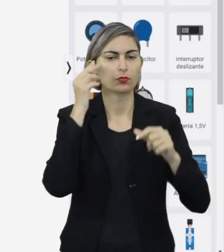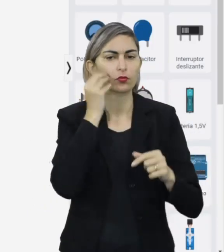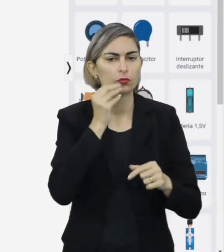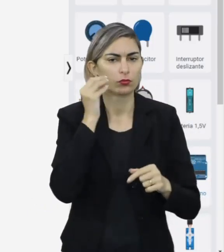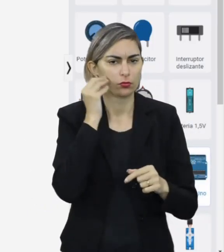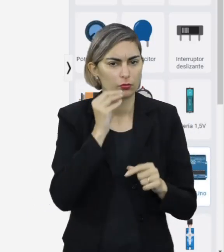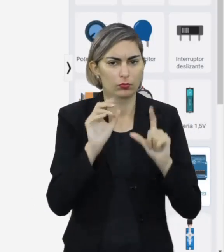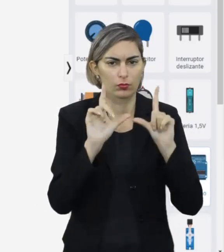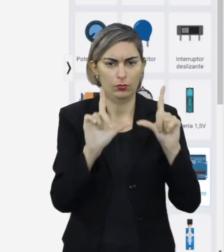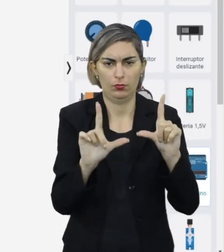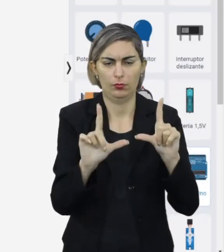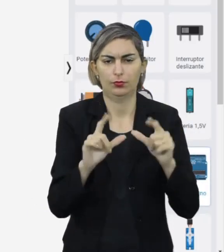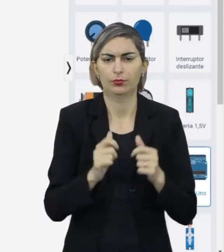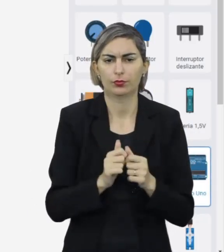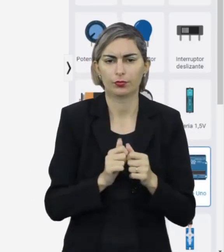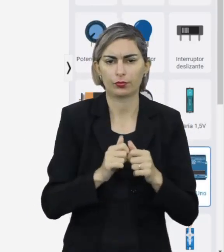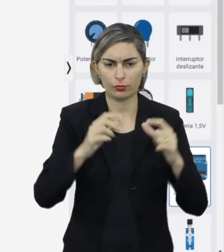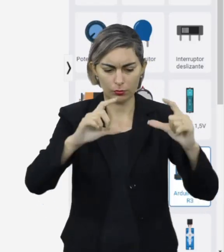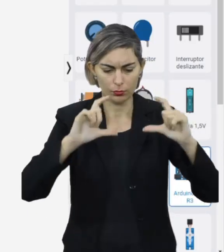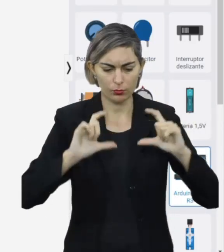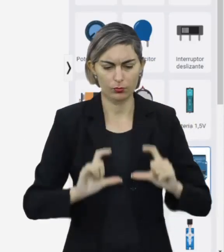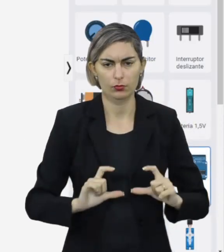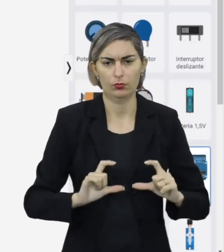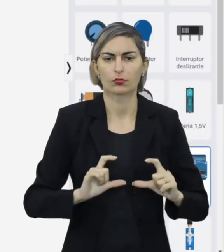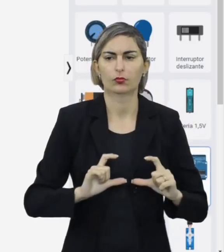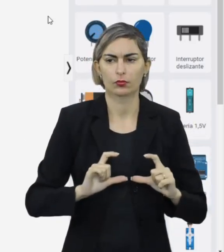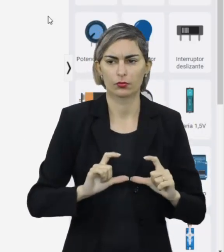testes, um Arduino Uno,